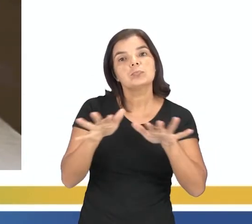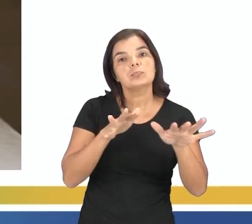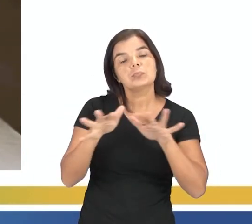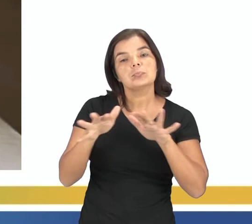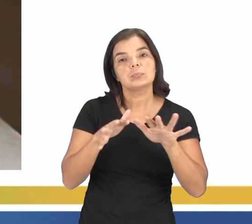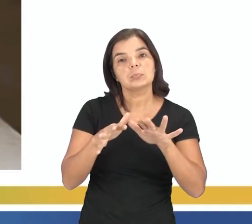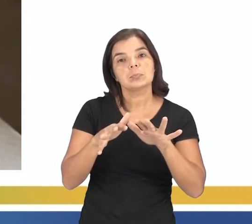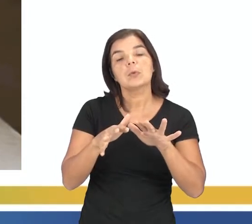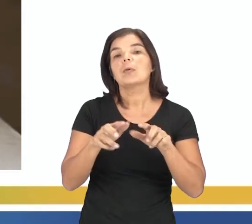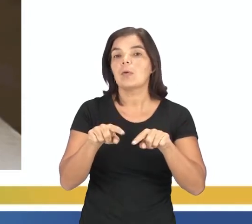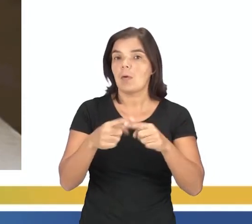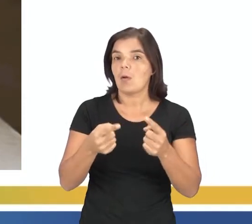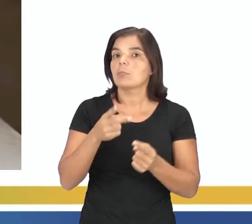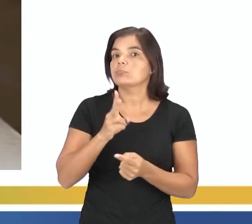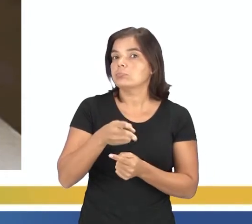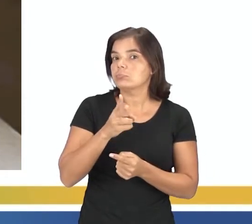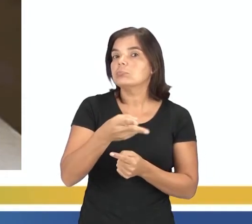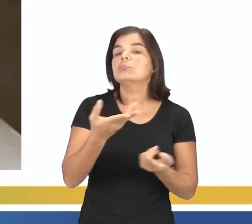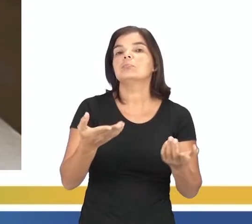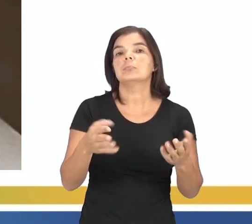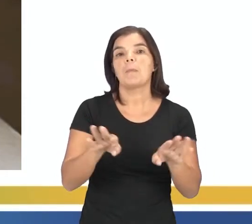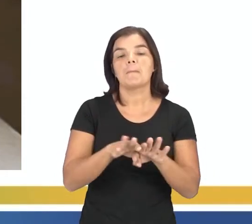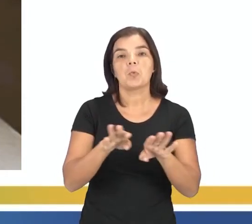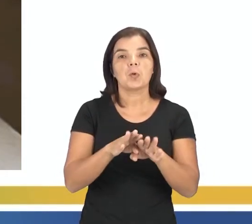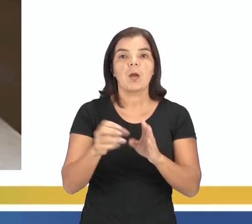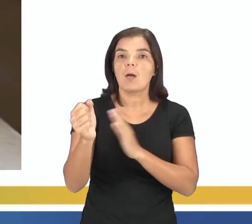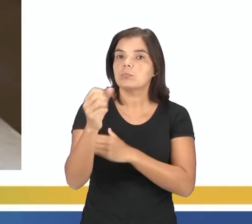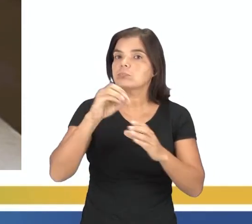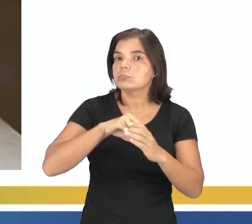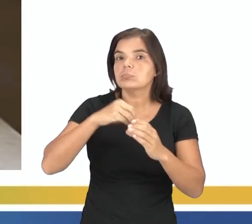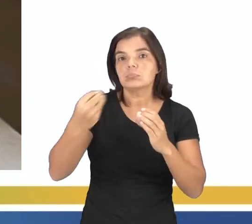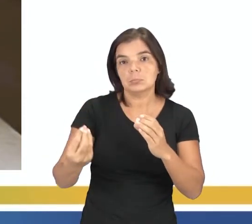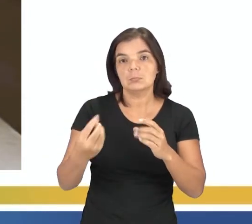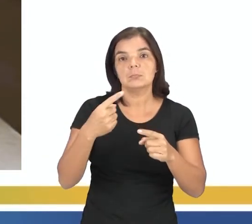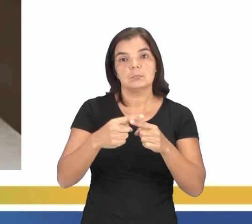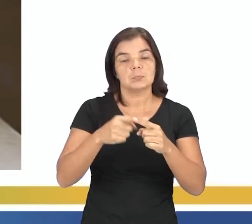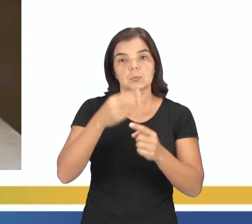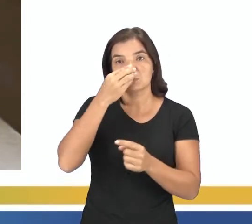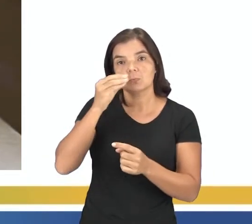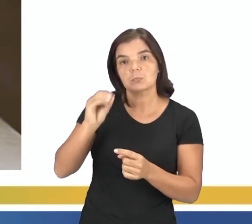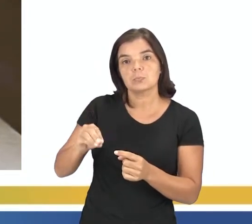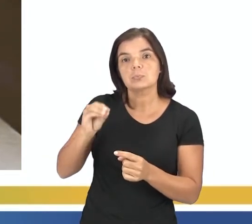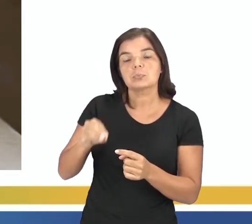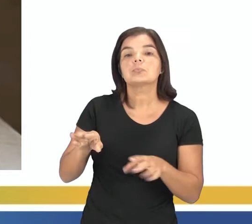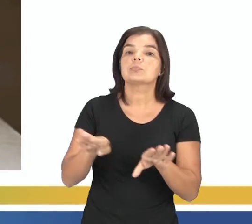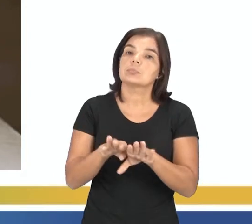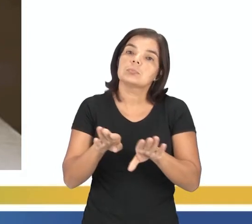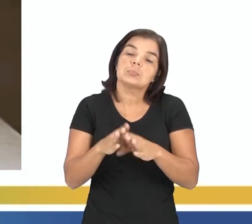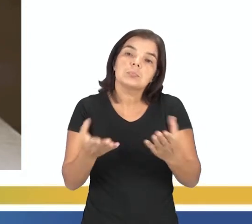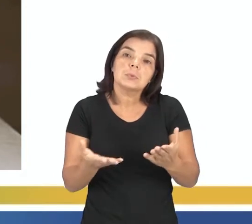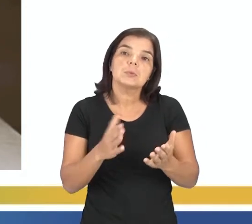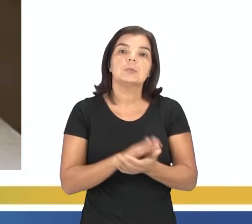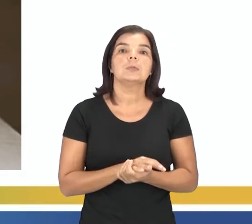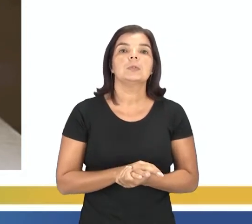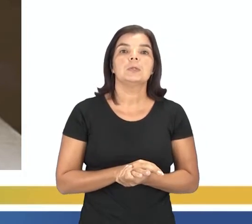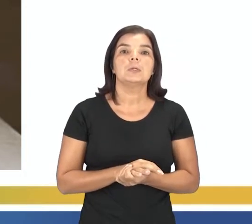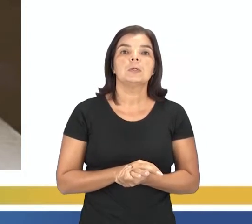seria perpétuo, porque não haveria nenhuma força externa, porque foi desprezada, de certo modo,